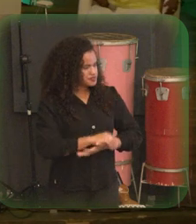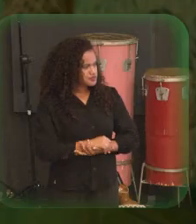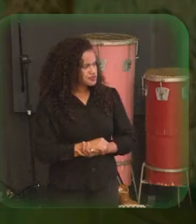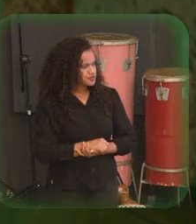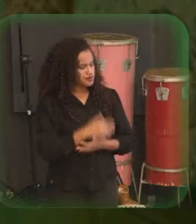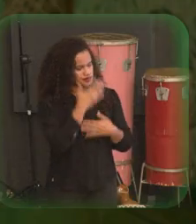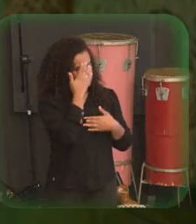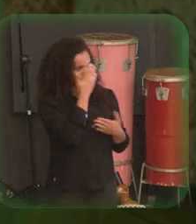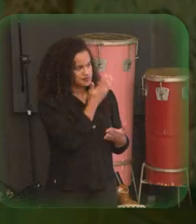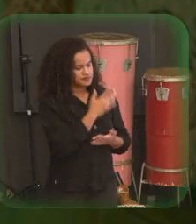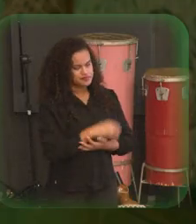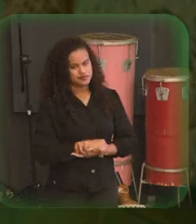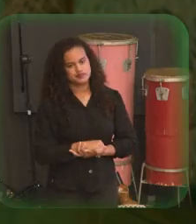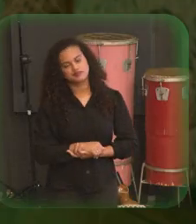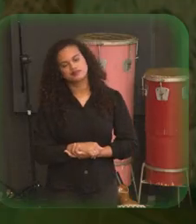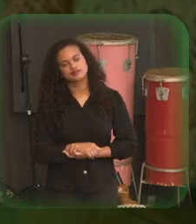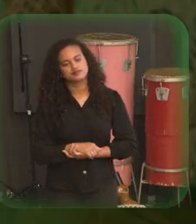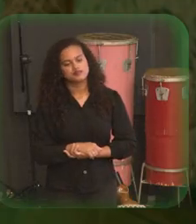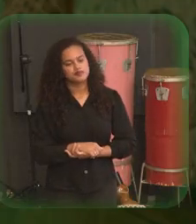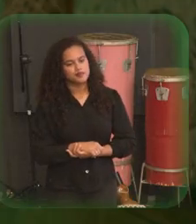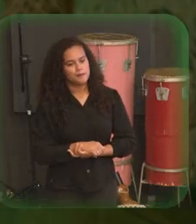Obrigado, Mariana.